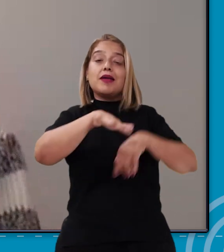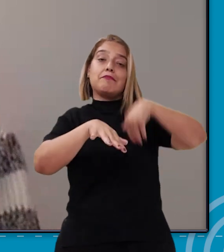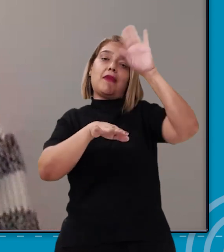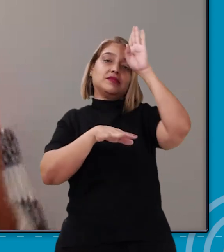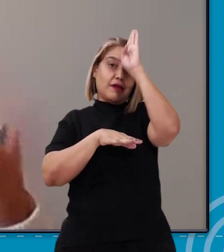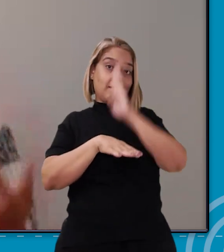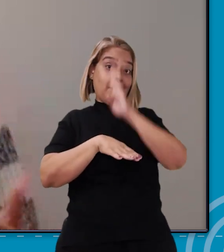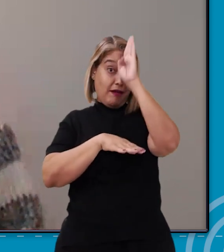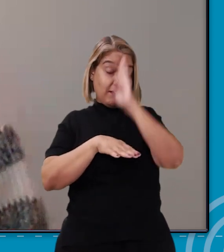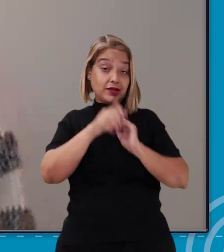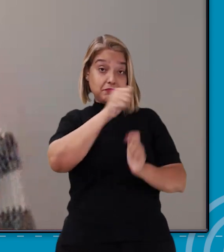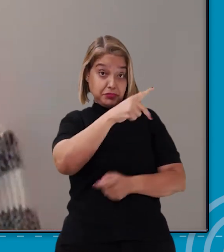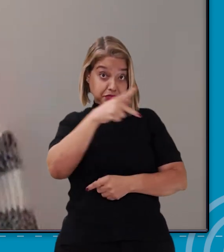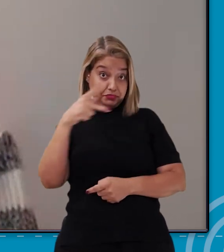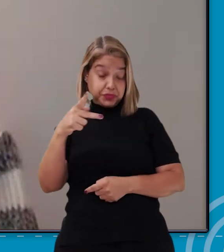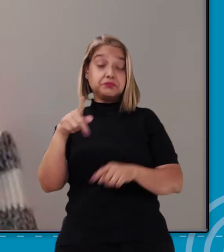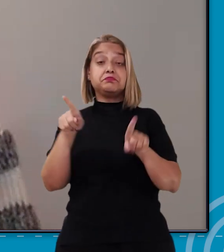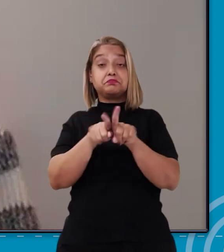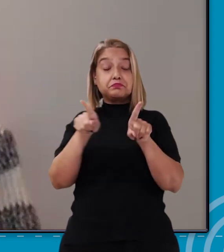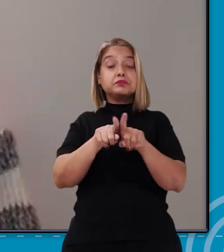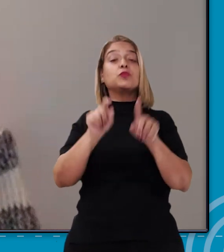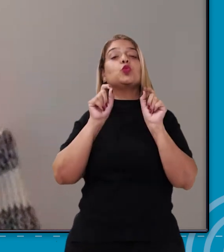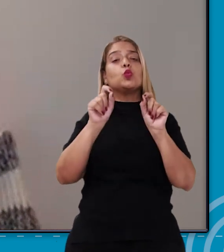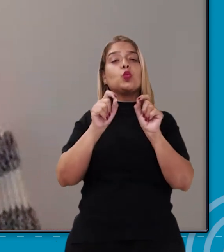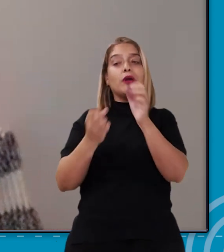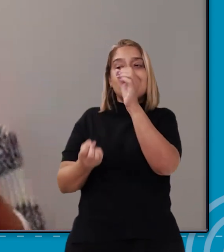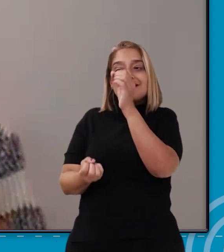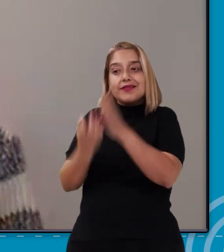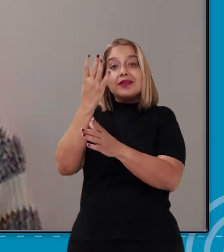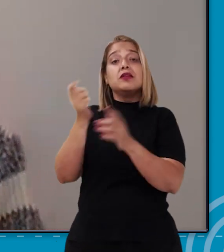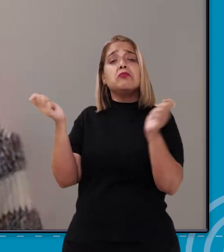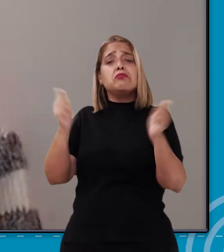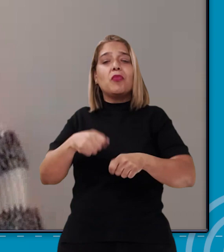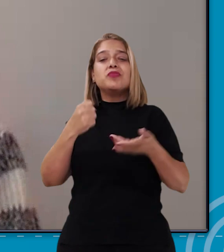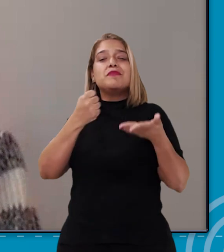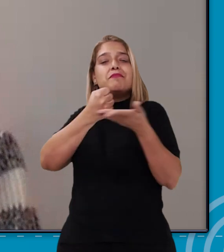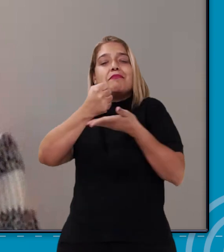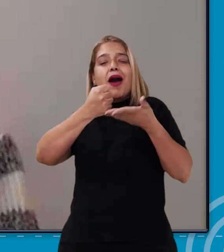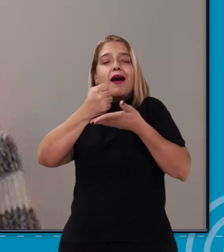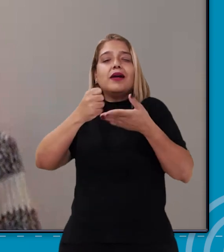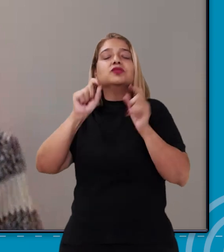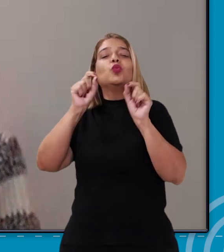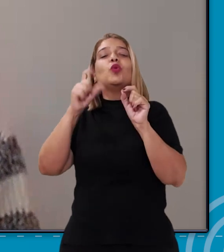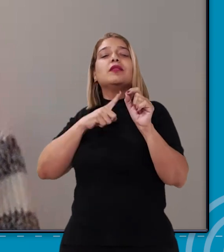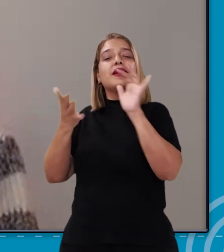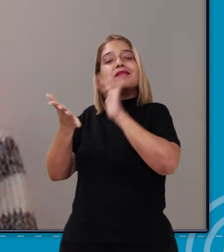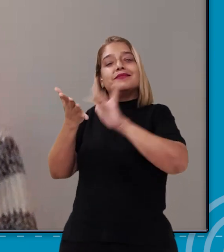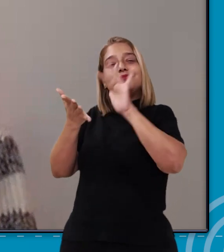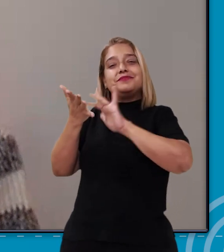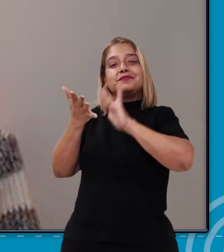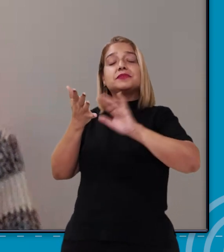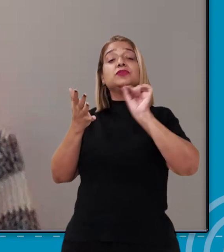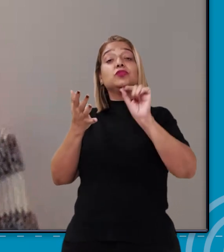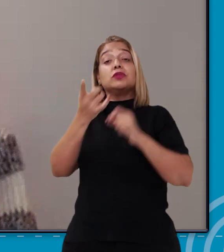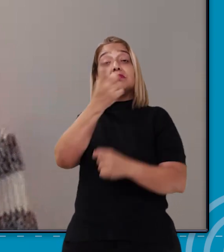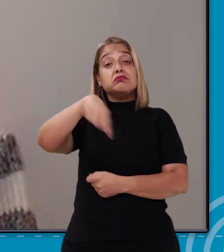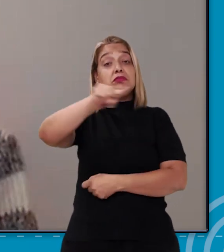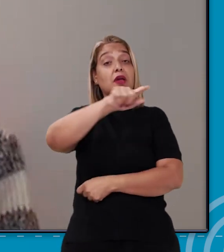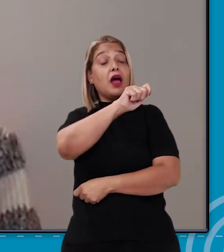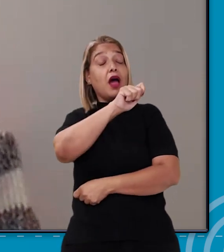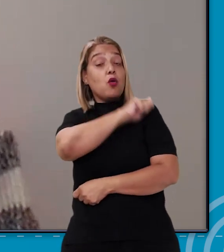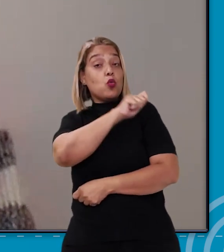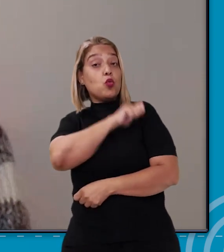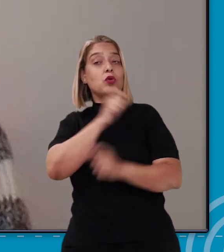gratuita, né? Com criatividade, a gente pode usar os recursos básicos dos smartphones, dos celulares, para que os